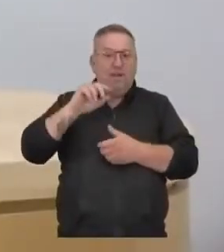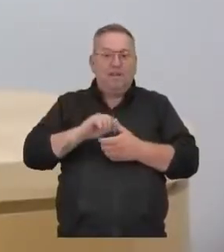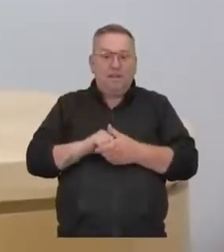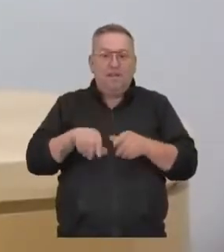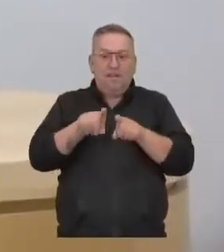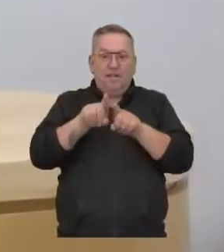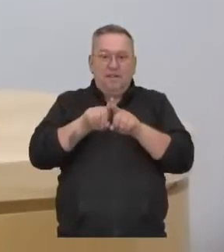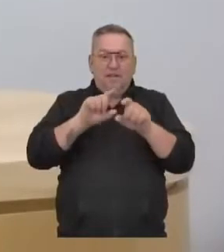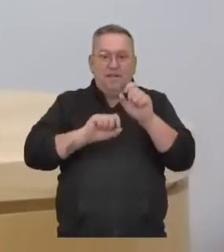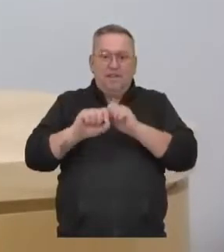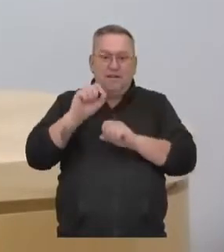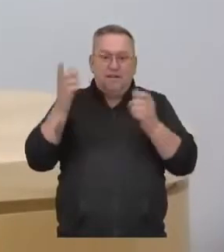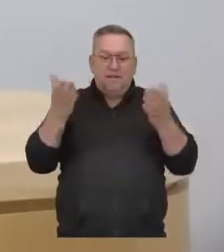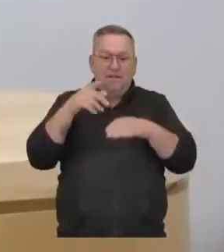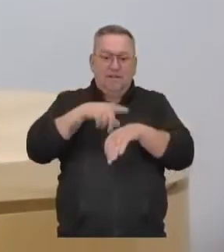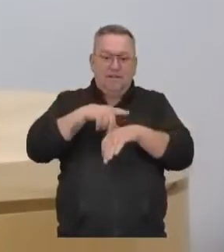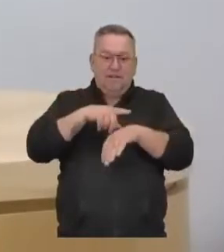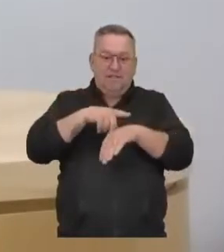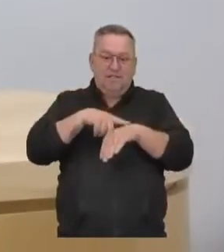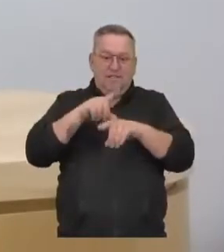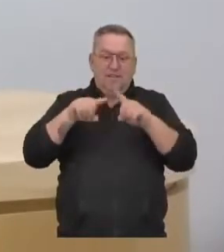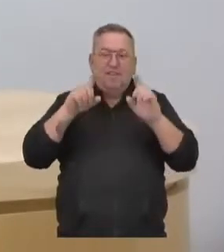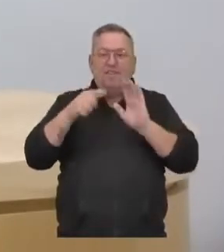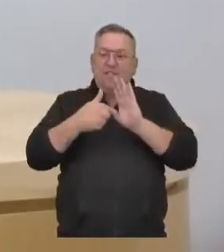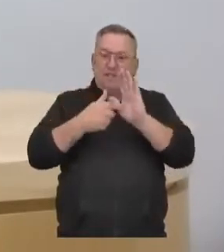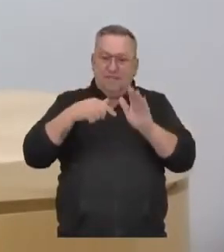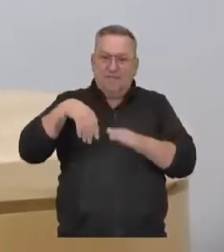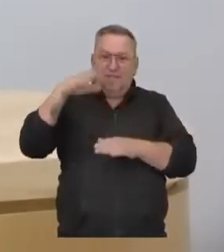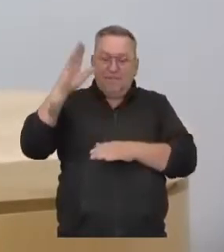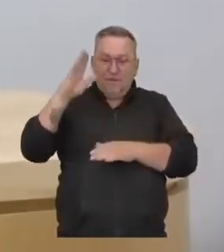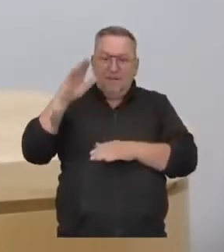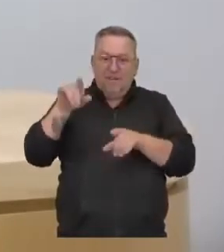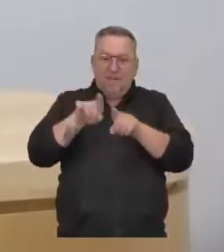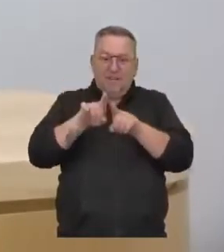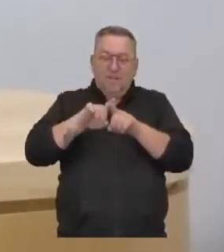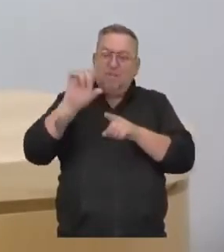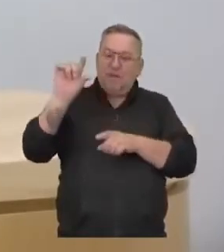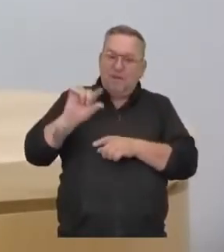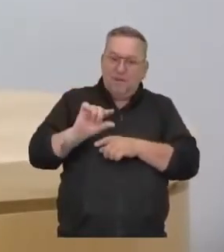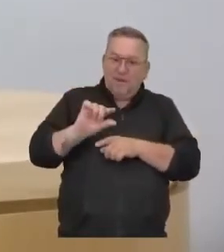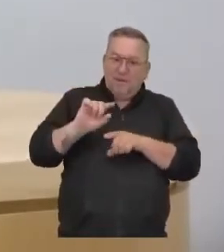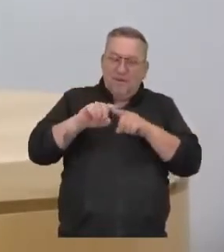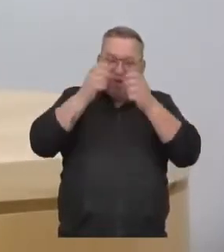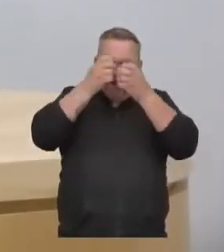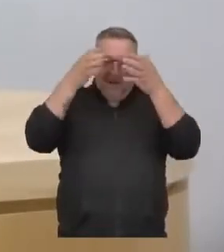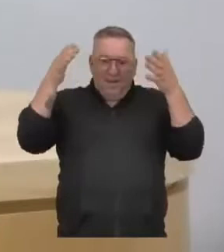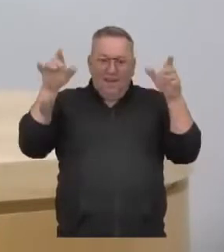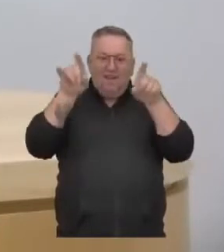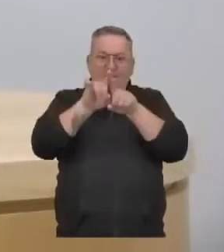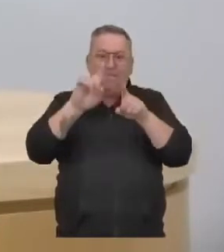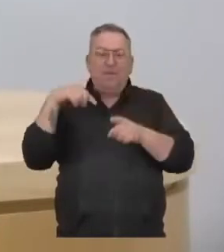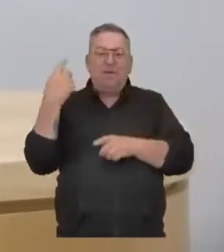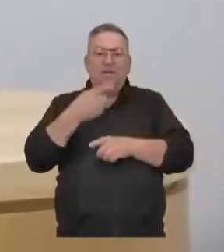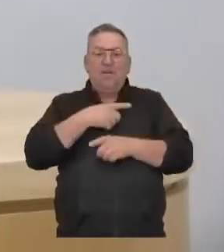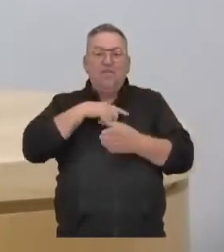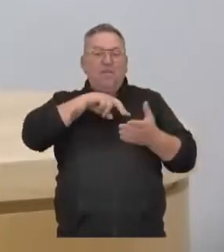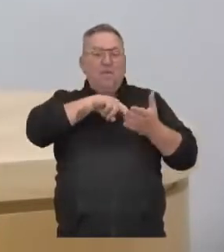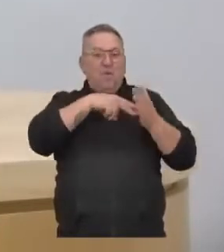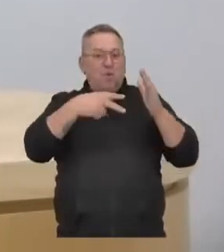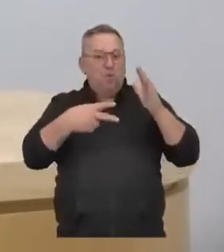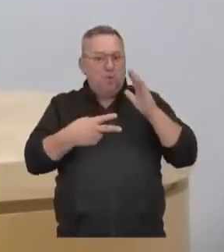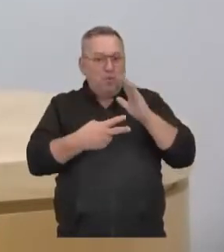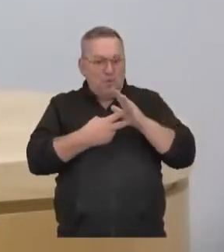Em determinados momentos a gente demonstra mais, em outros menos. E é claro que nós vamos ressignificando, como